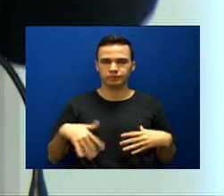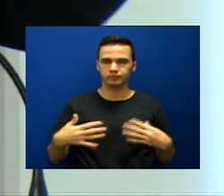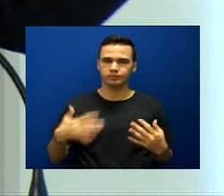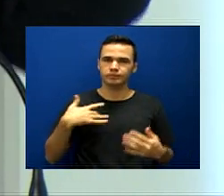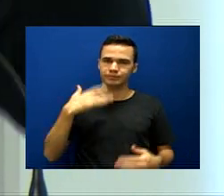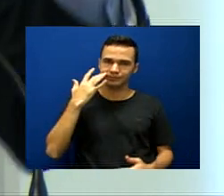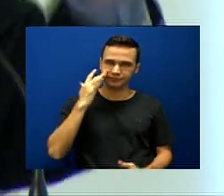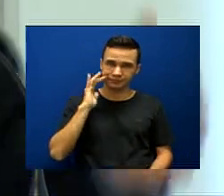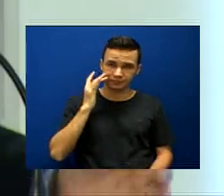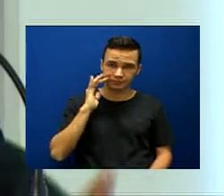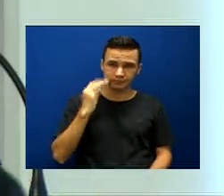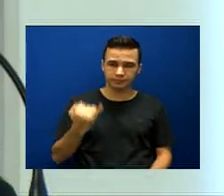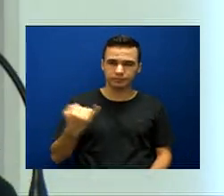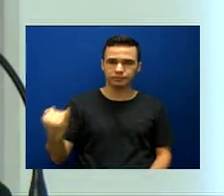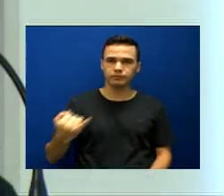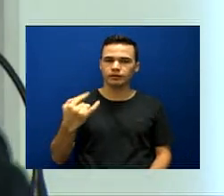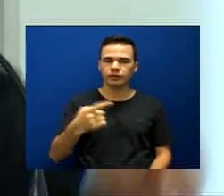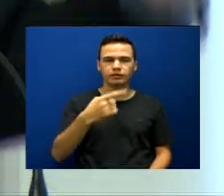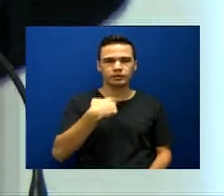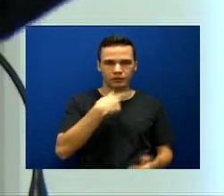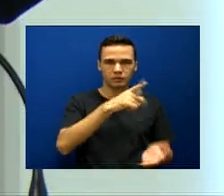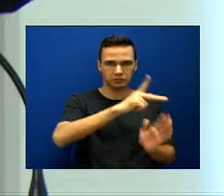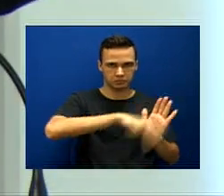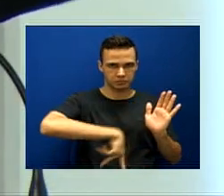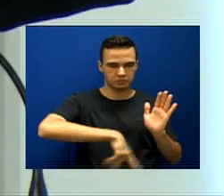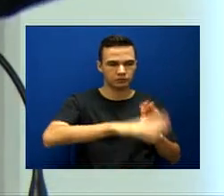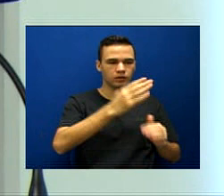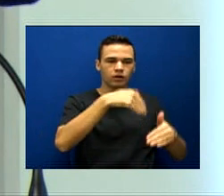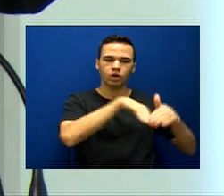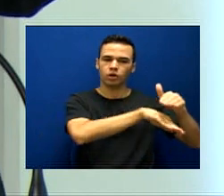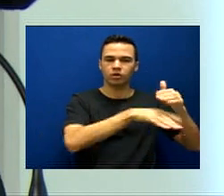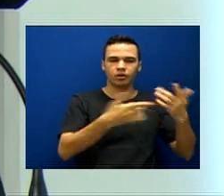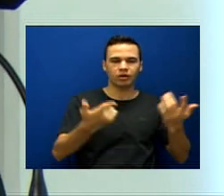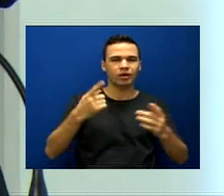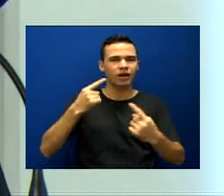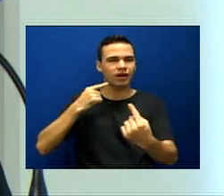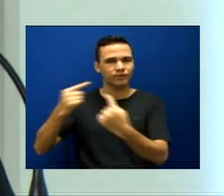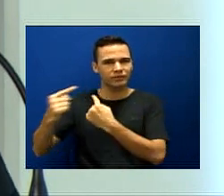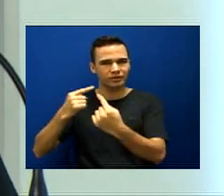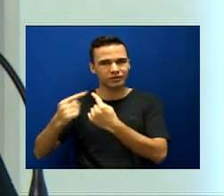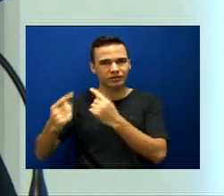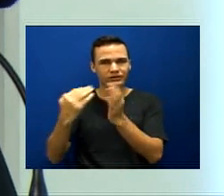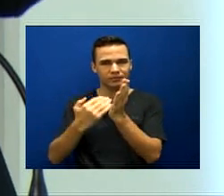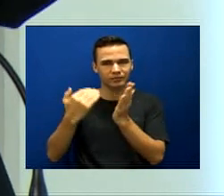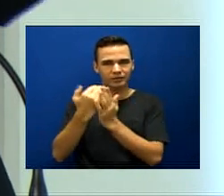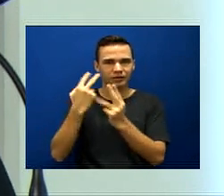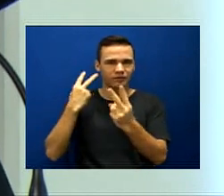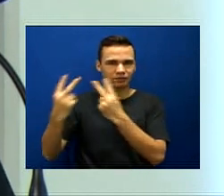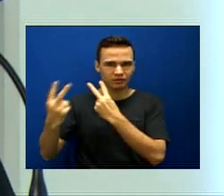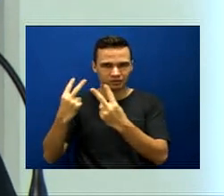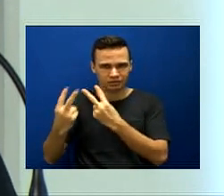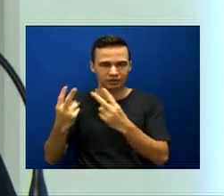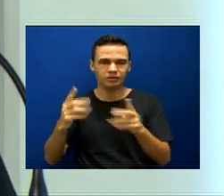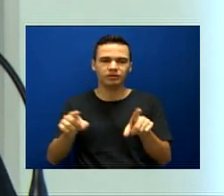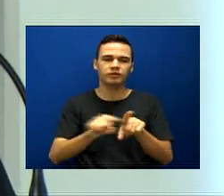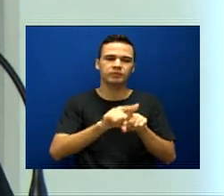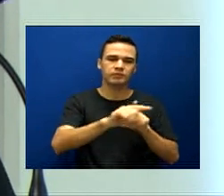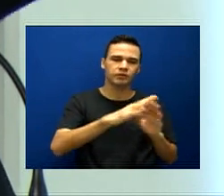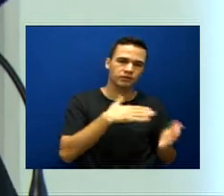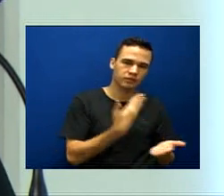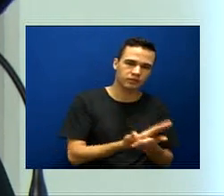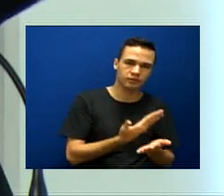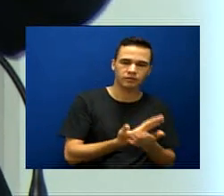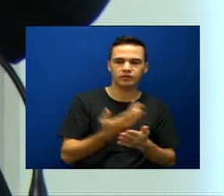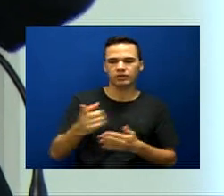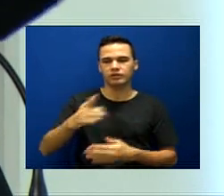muito importante, você ter projetos engavetados para duplicação de avenida, para projetos na área da saúde, na área de educação, na